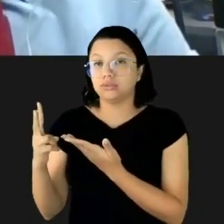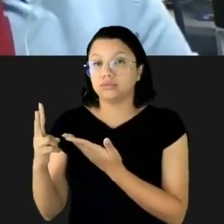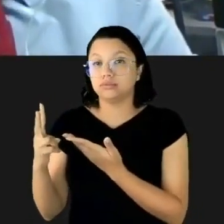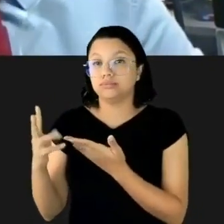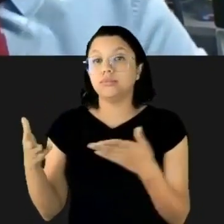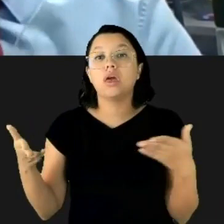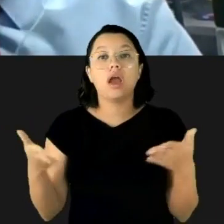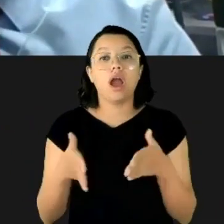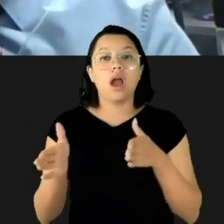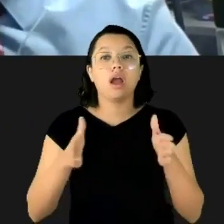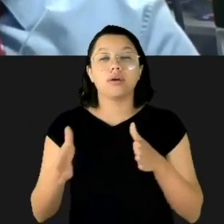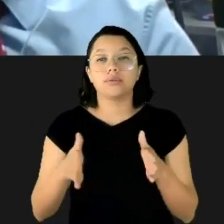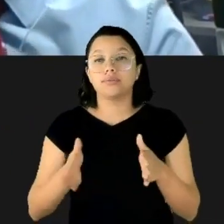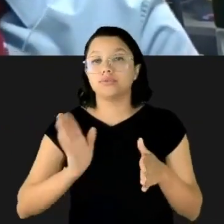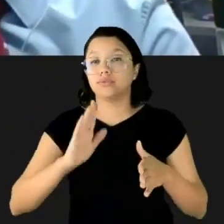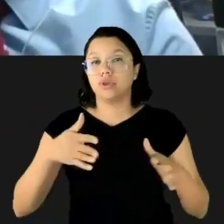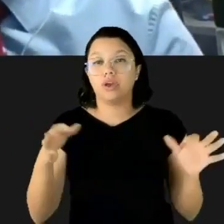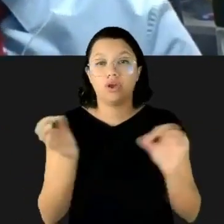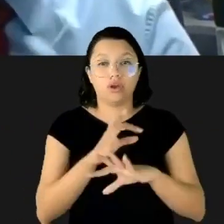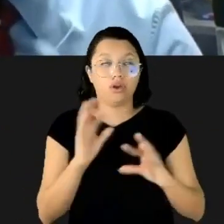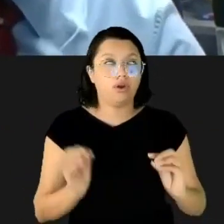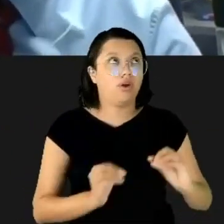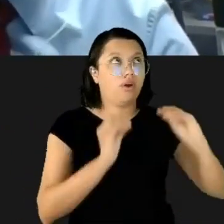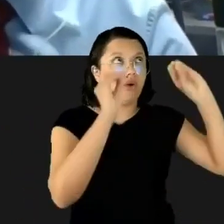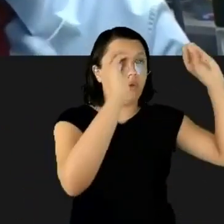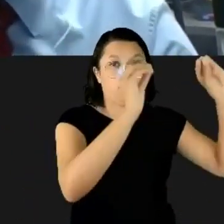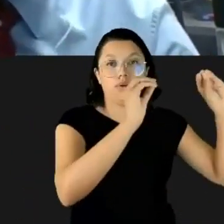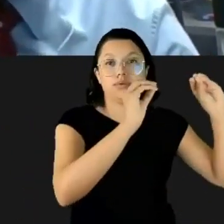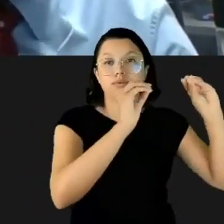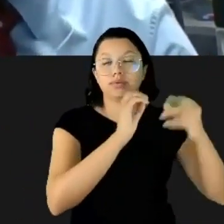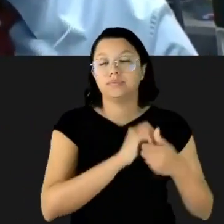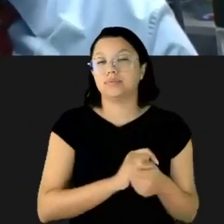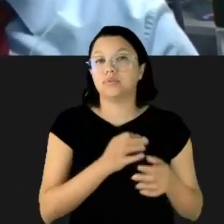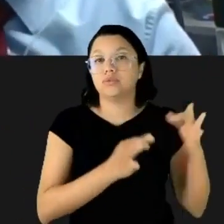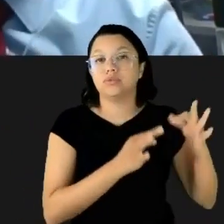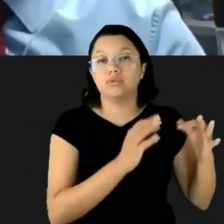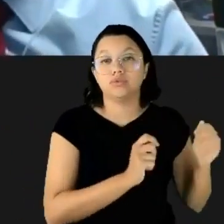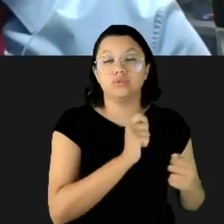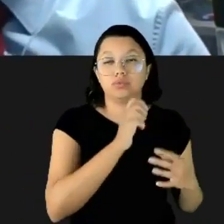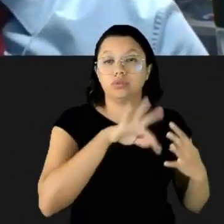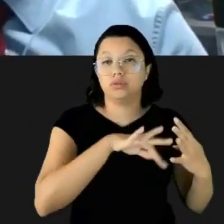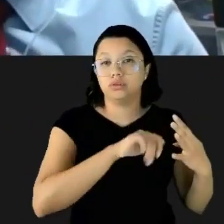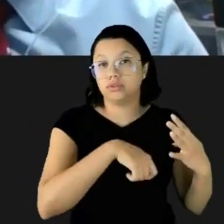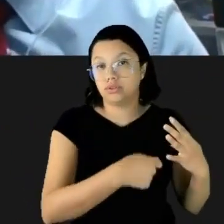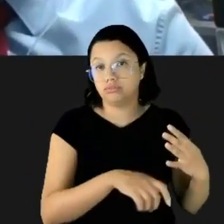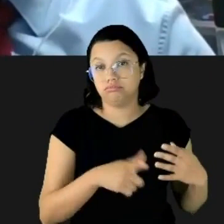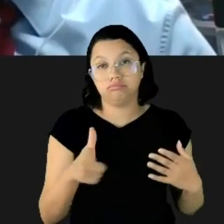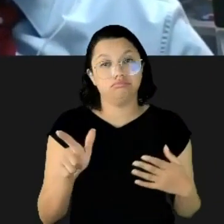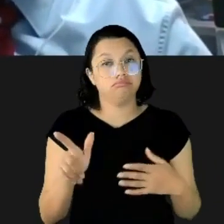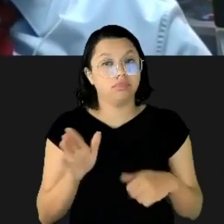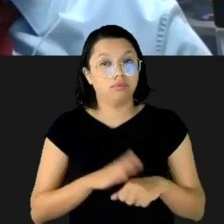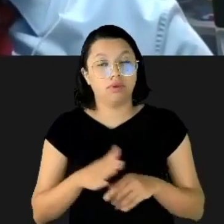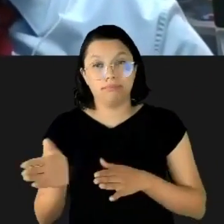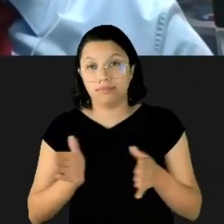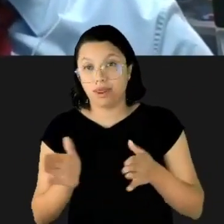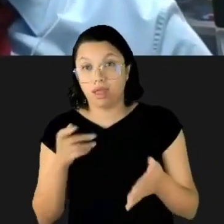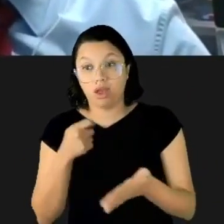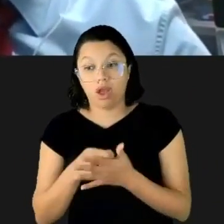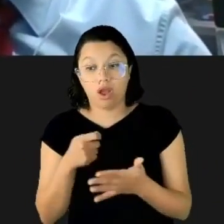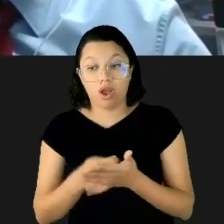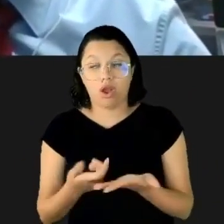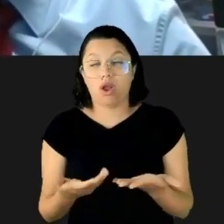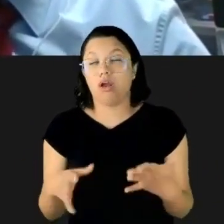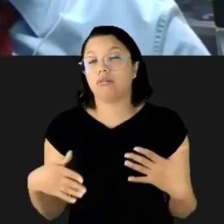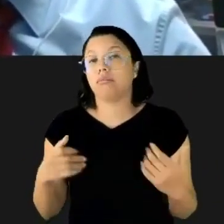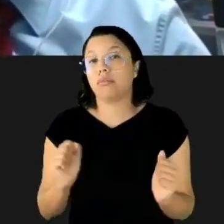e aqui o prazo já está concluído aqui não se tem mais prazos a ser cumprido